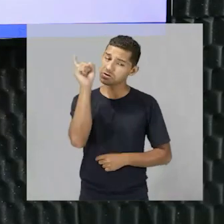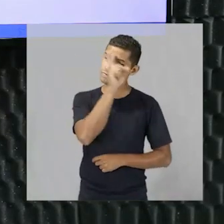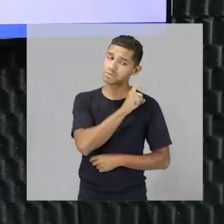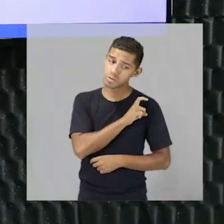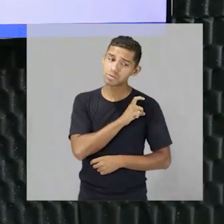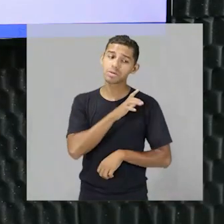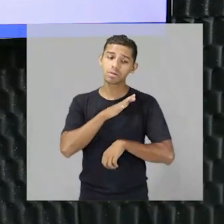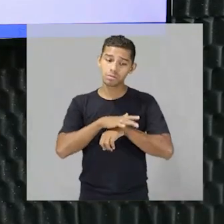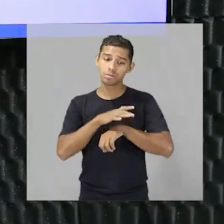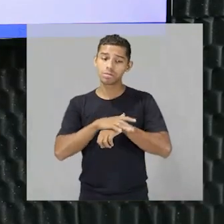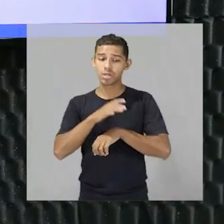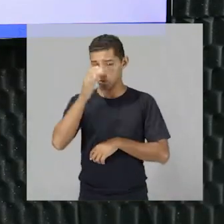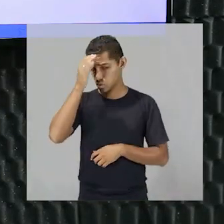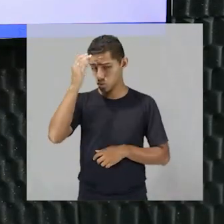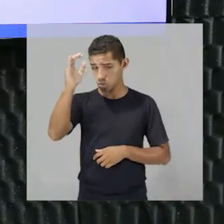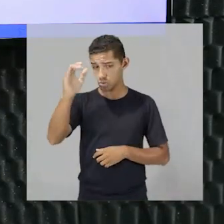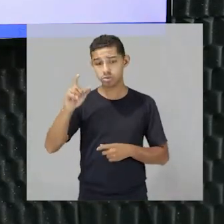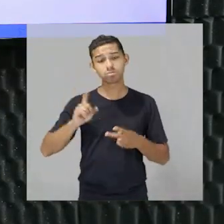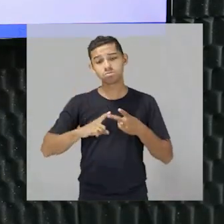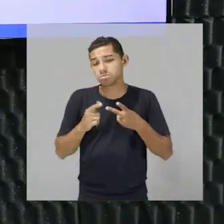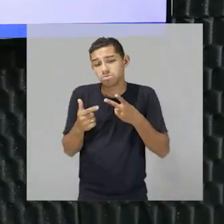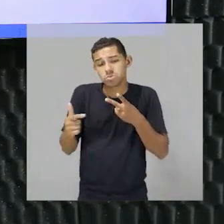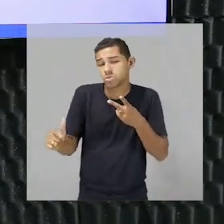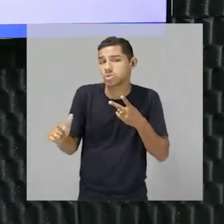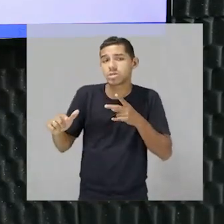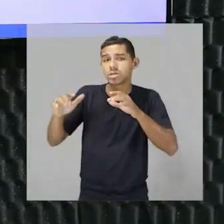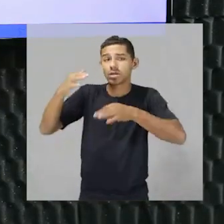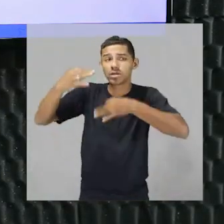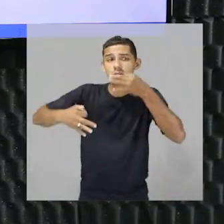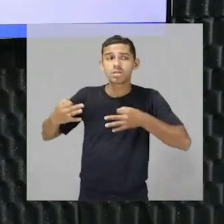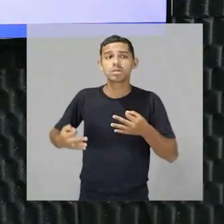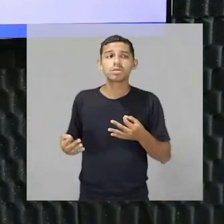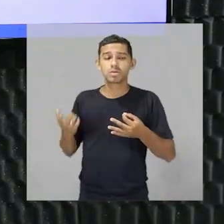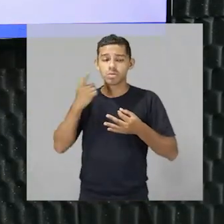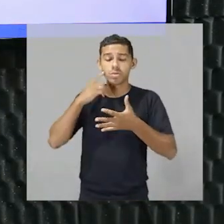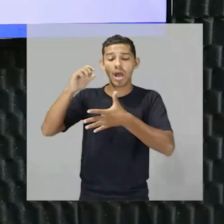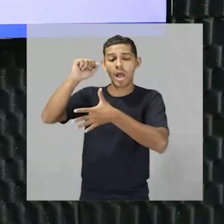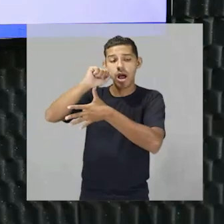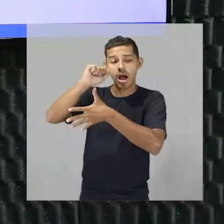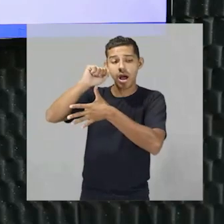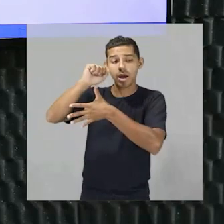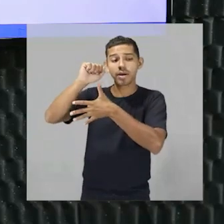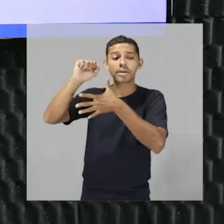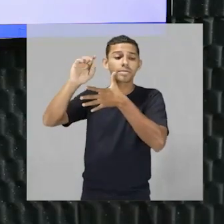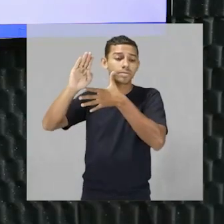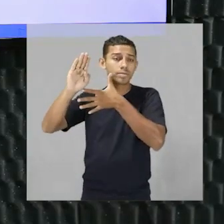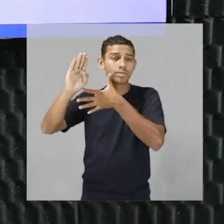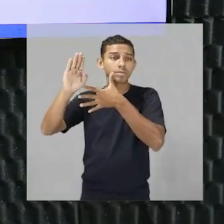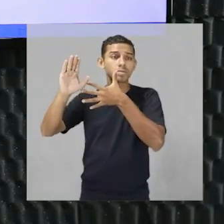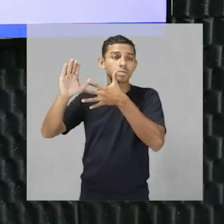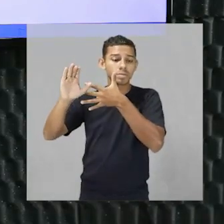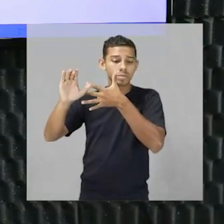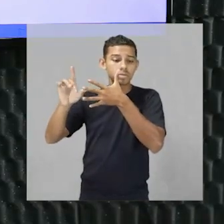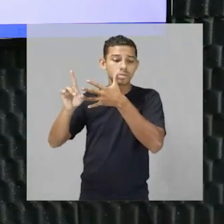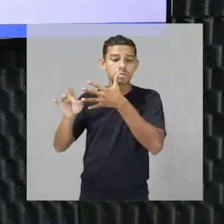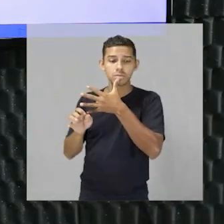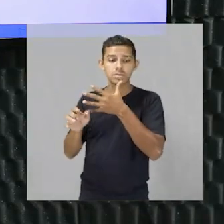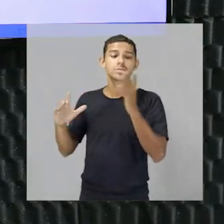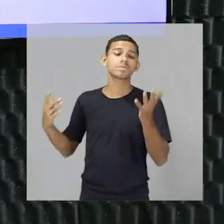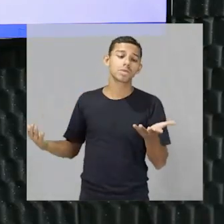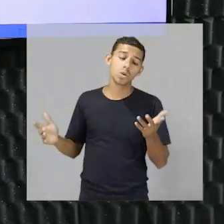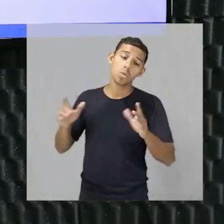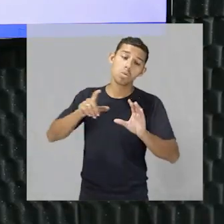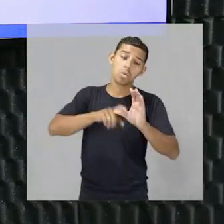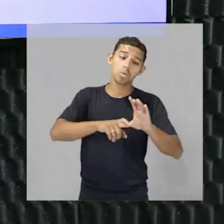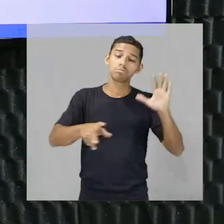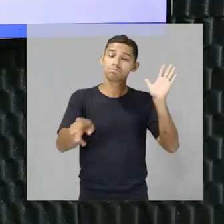de insegurança cultural e de insegurança jurídica, galera, tá certo? Olha aí nas alternativas, tá? Então, a condição de transitoriedade dos